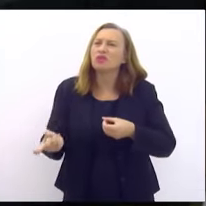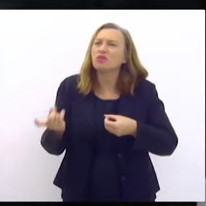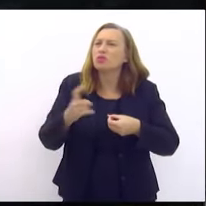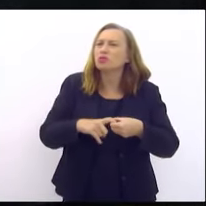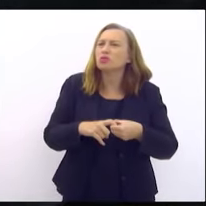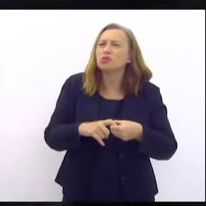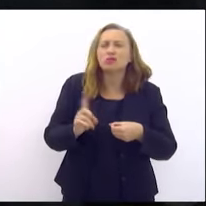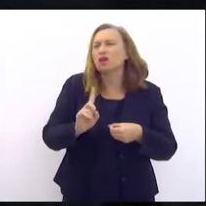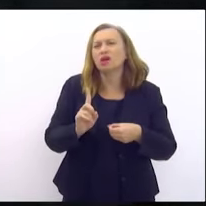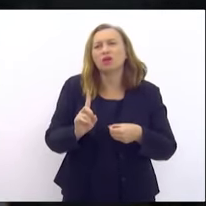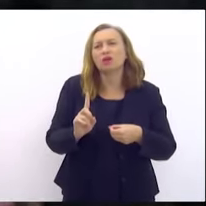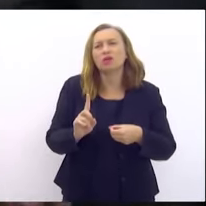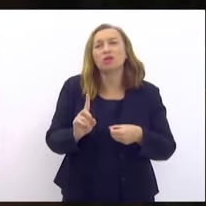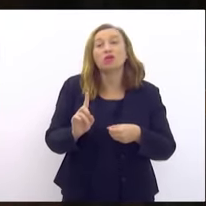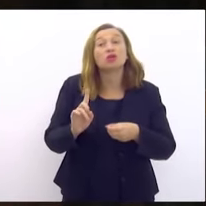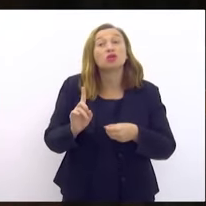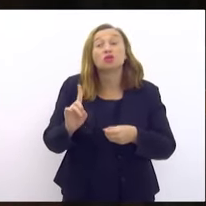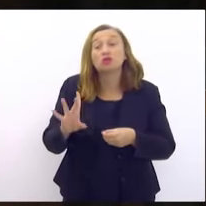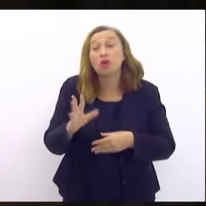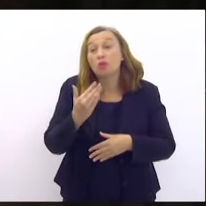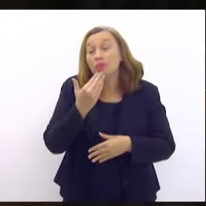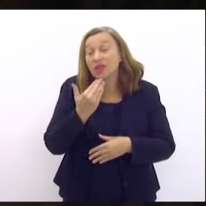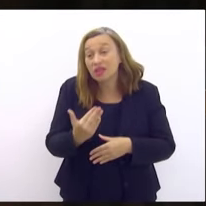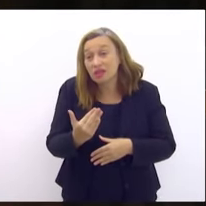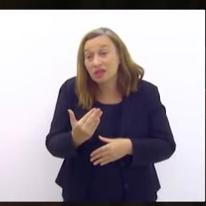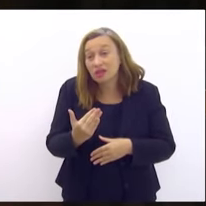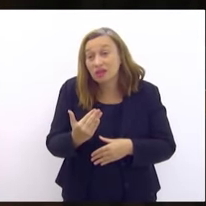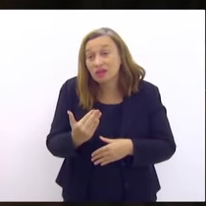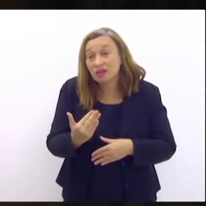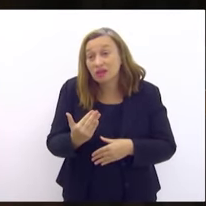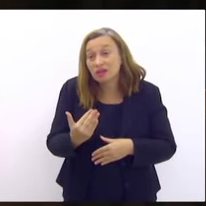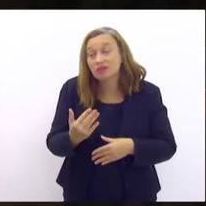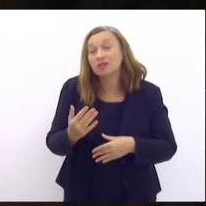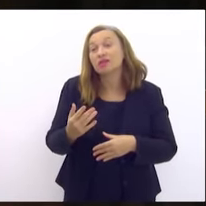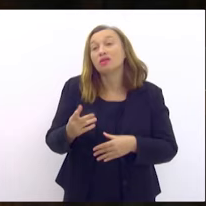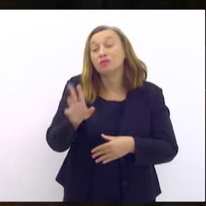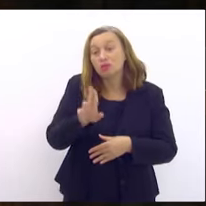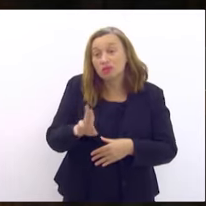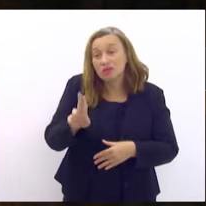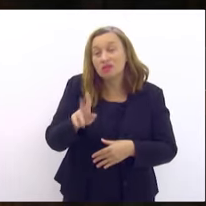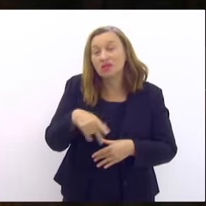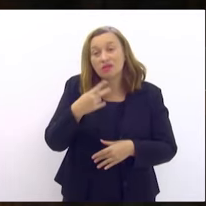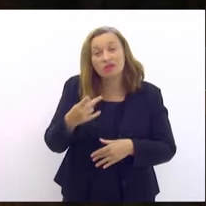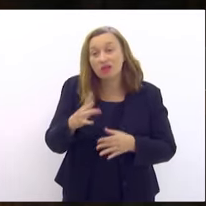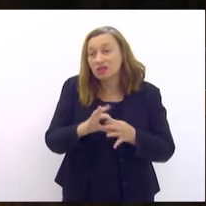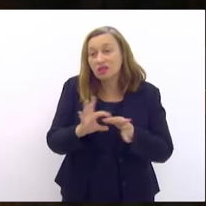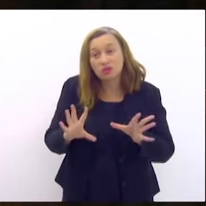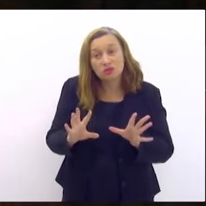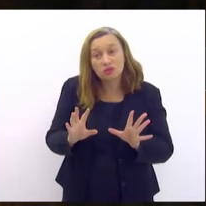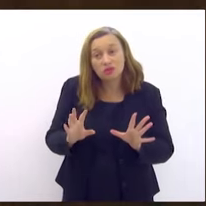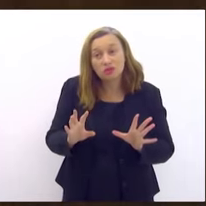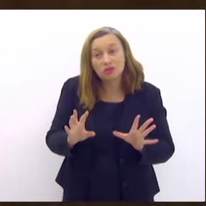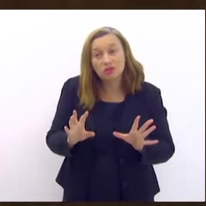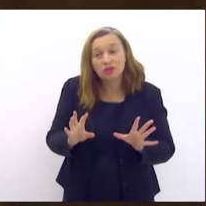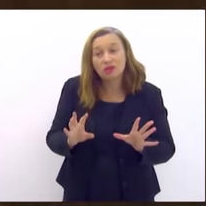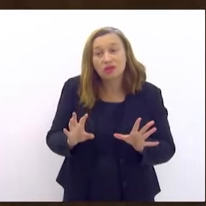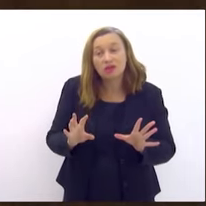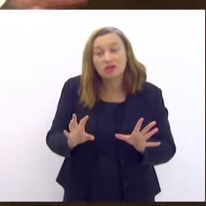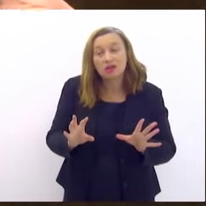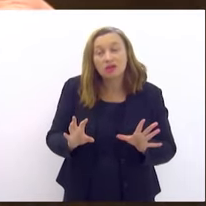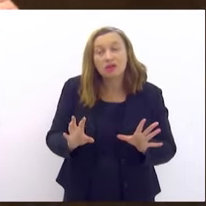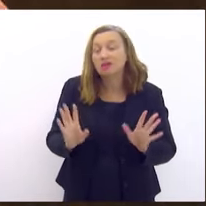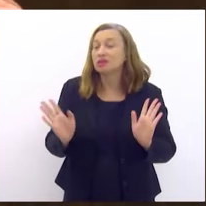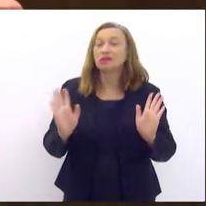voto Não tudo bem É só Ela só pediu e aceit já tava usando a palavra a a gente deixou só isso mas S falou declaração de voto